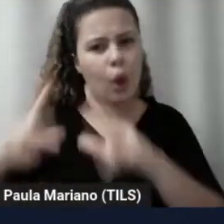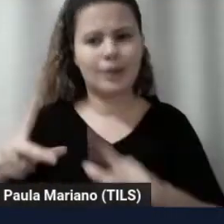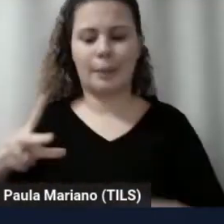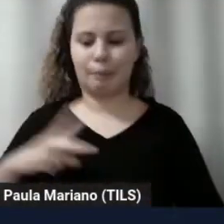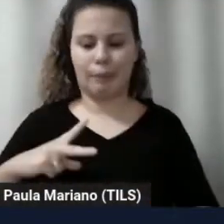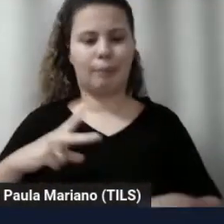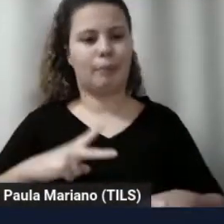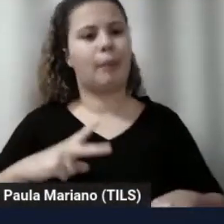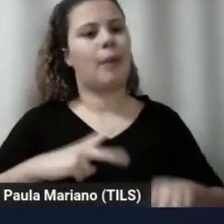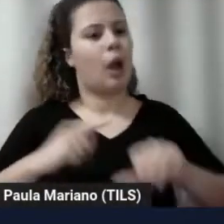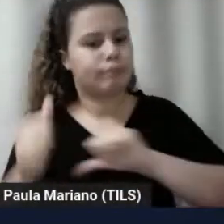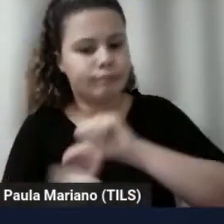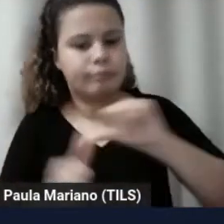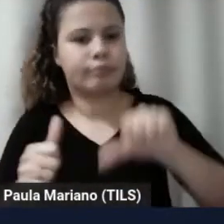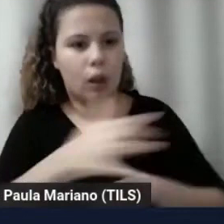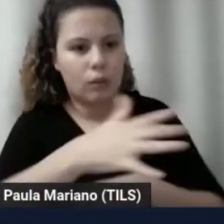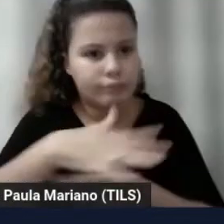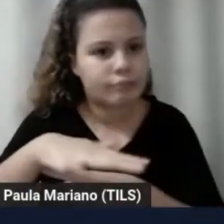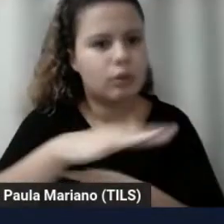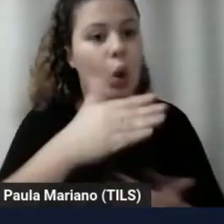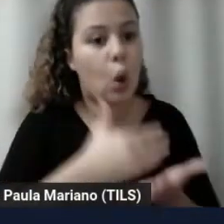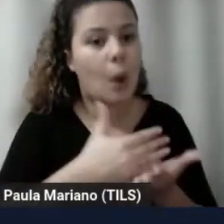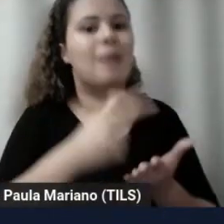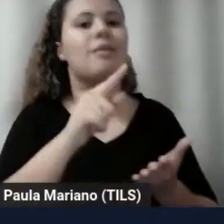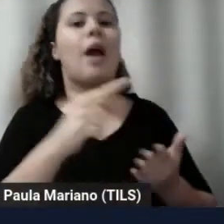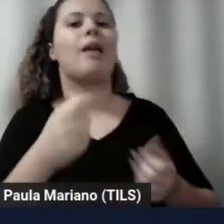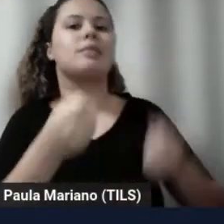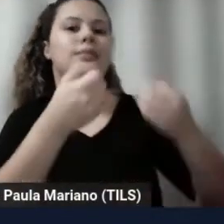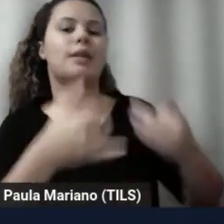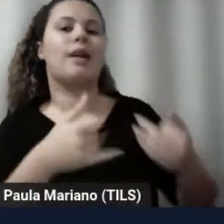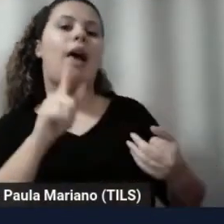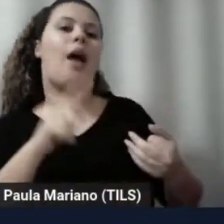Brasil têm como justificativo o pagamento da dívida.